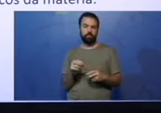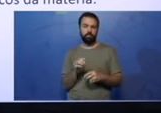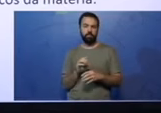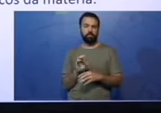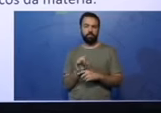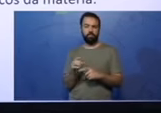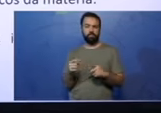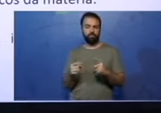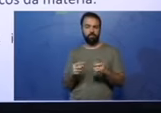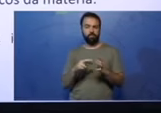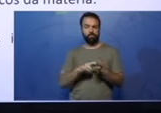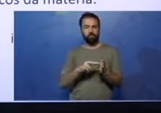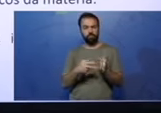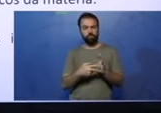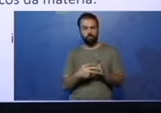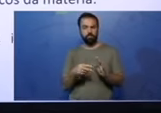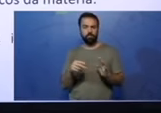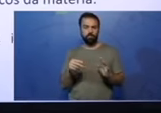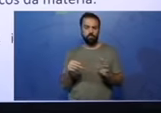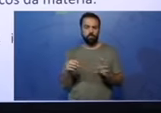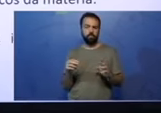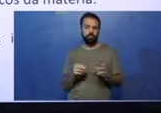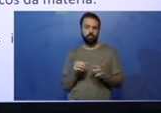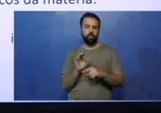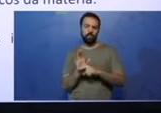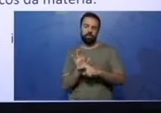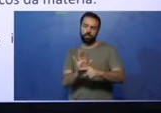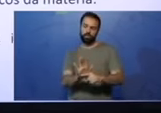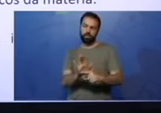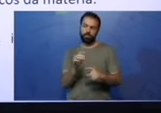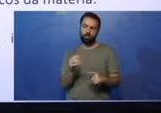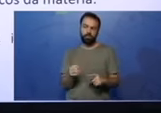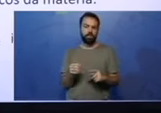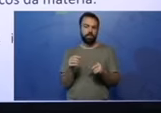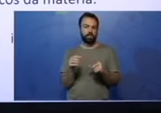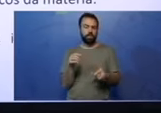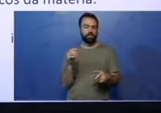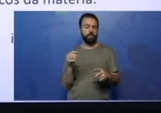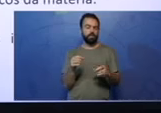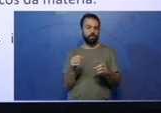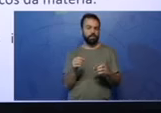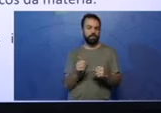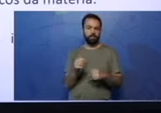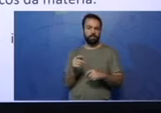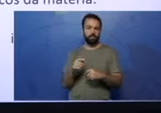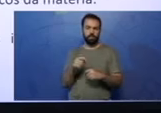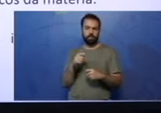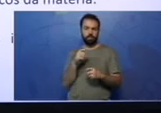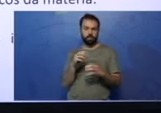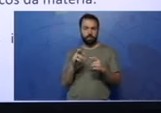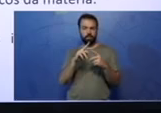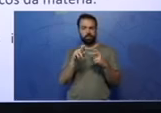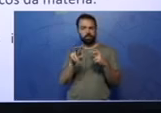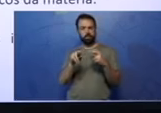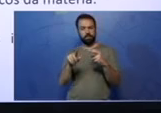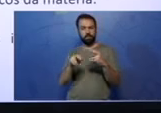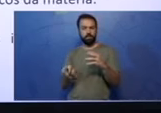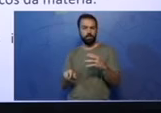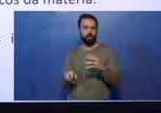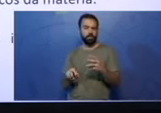estados físicos da matéria. Para representar essas partículas, que são muito